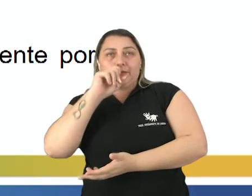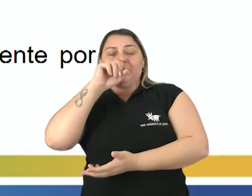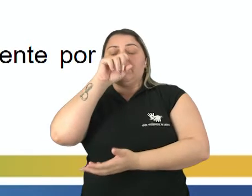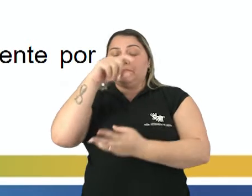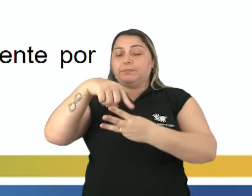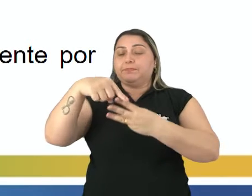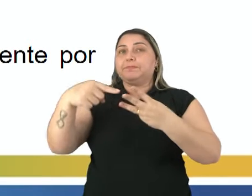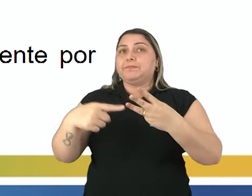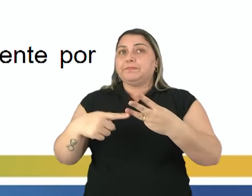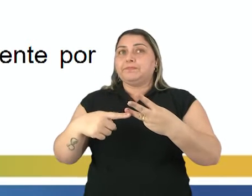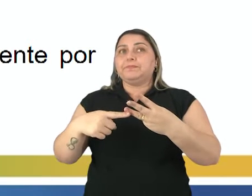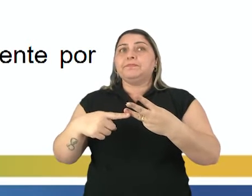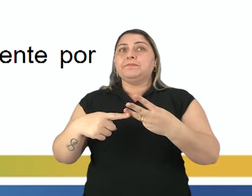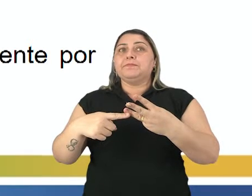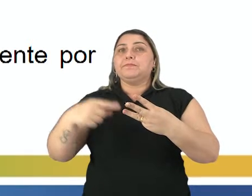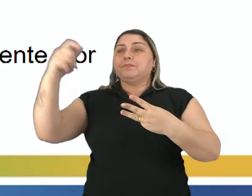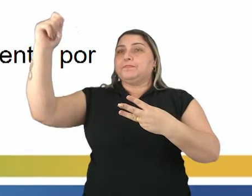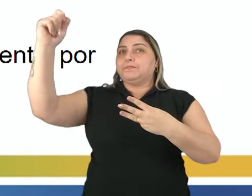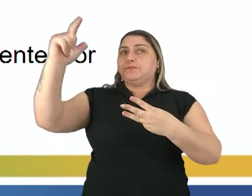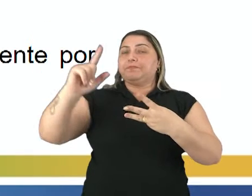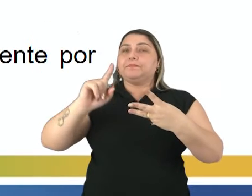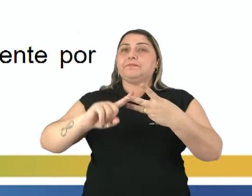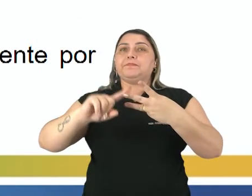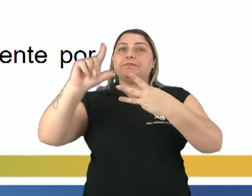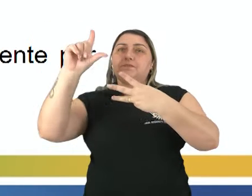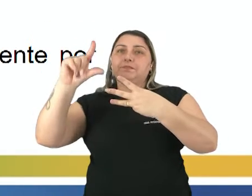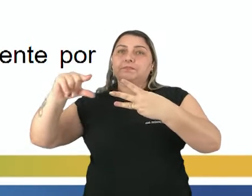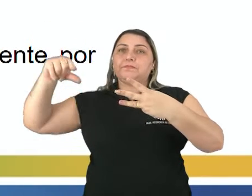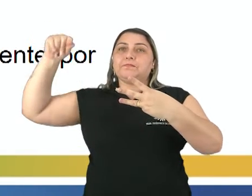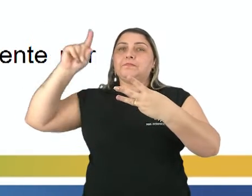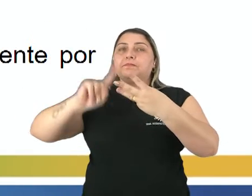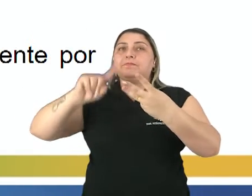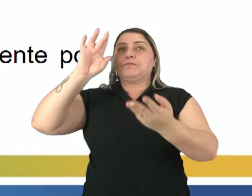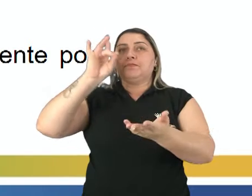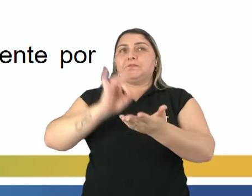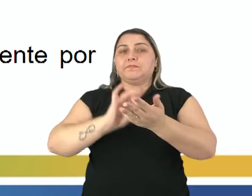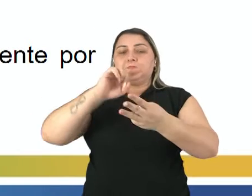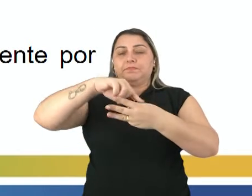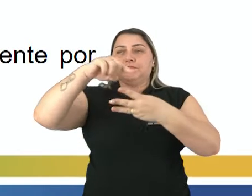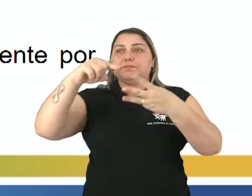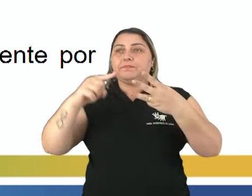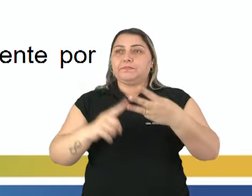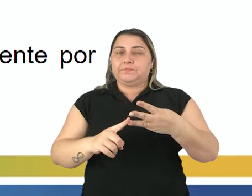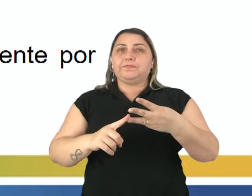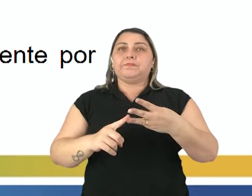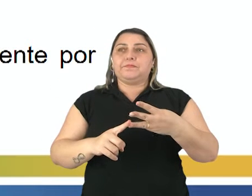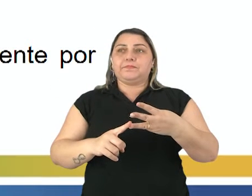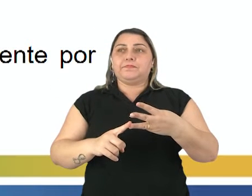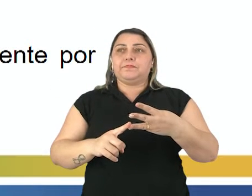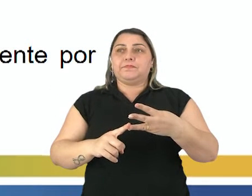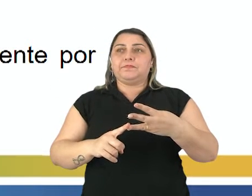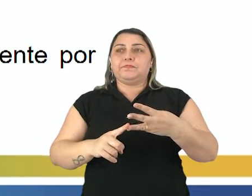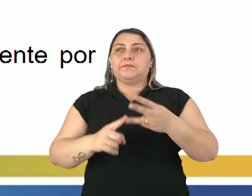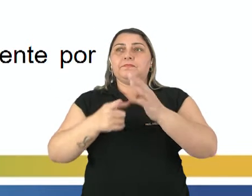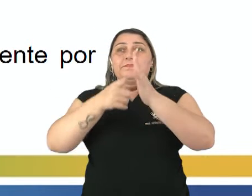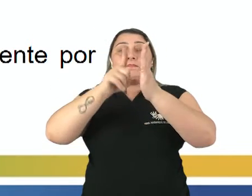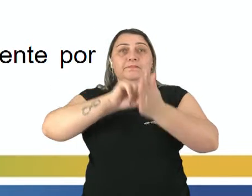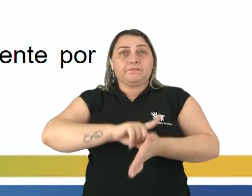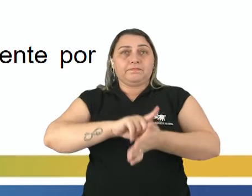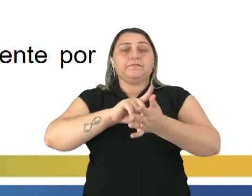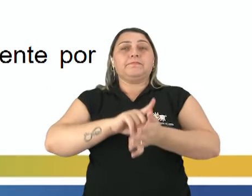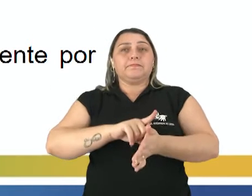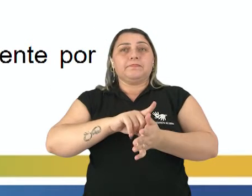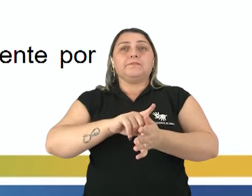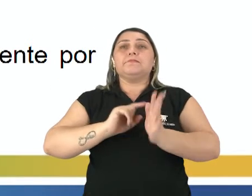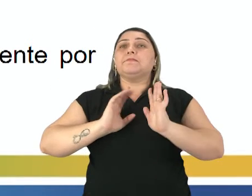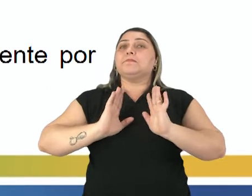coisas? O sol, a lua e a verdade. Quando ele coloca 3 coisas, ele está antecipando aquilo